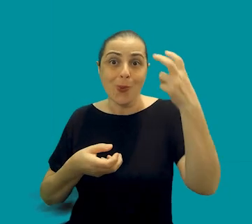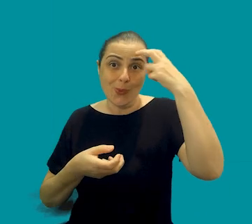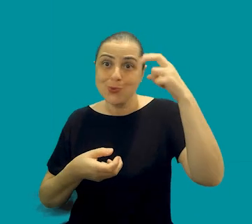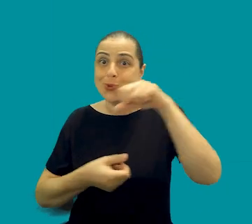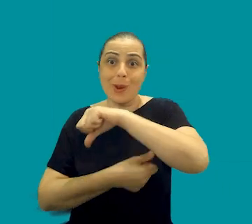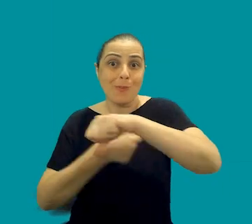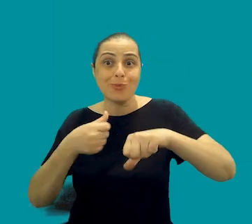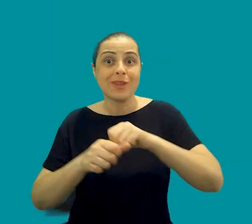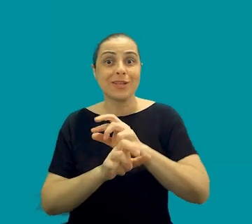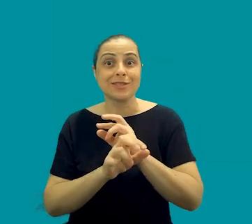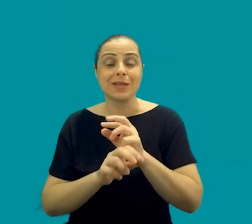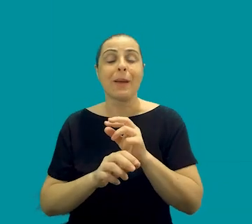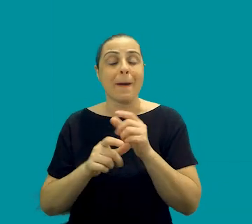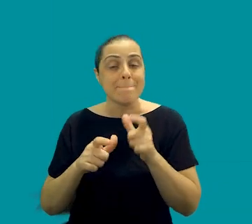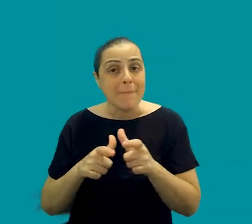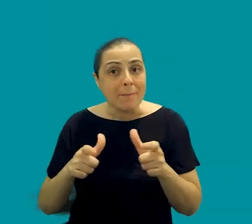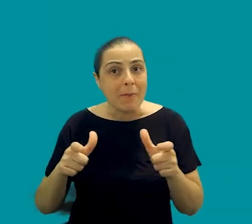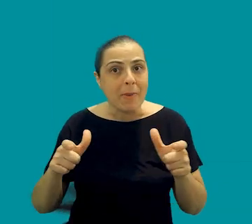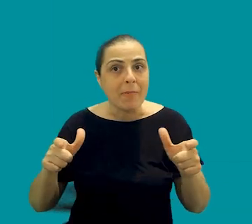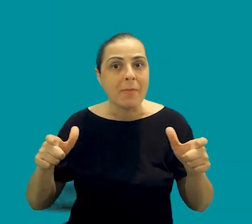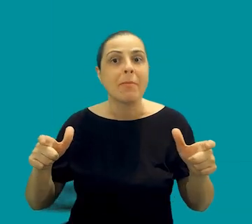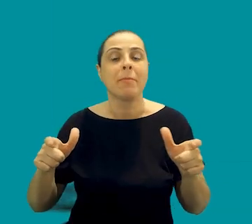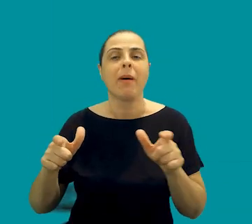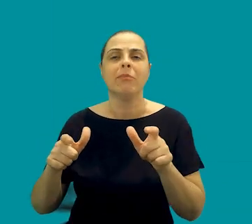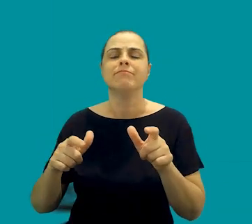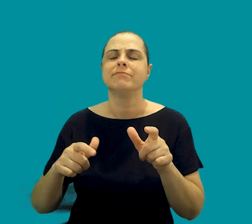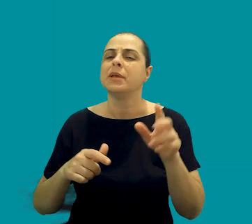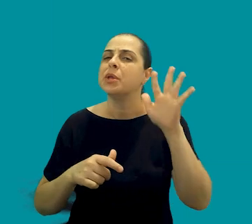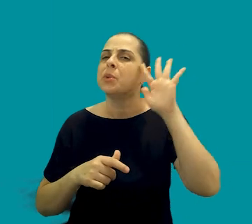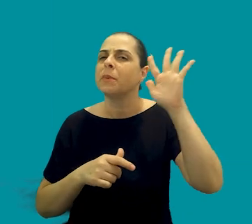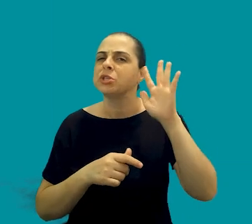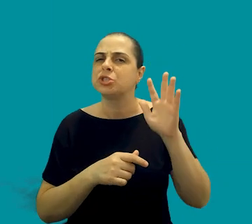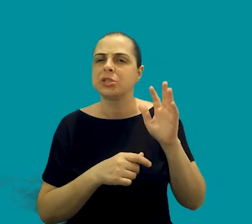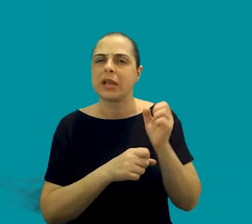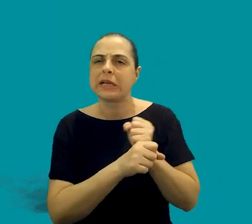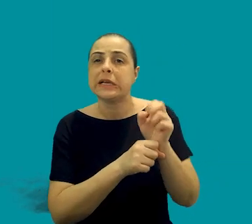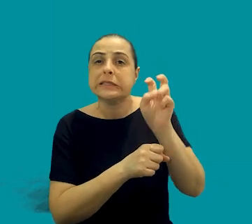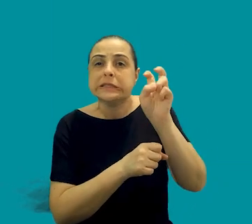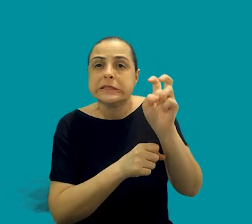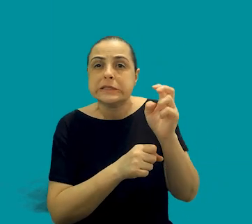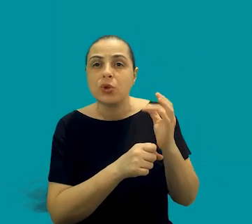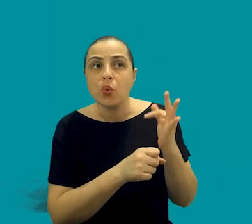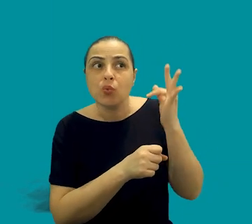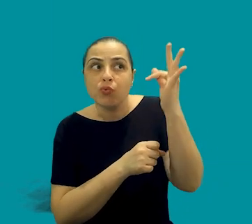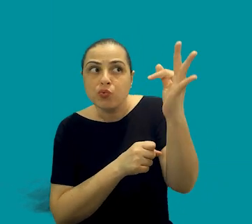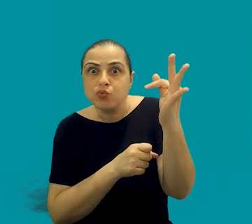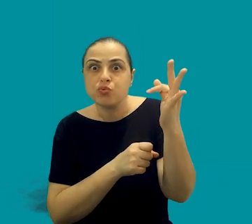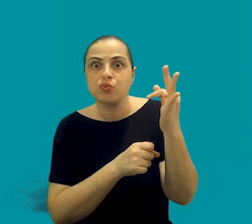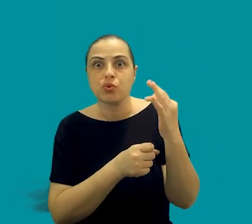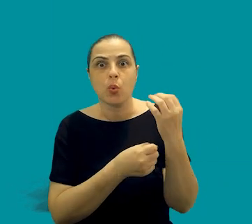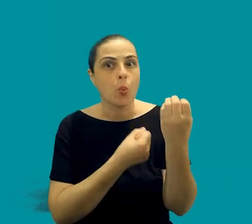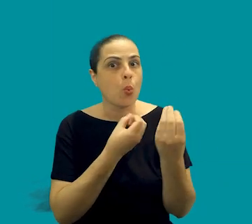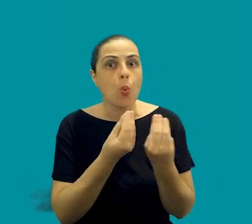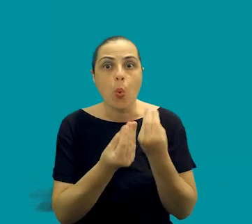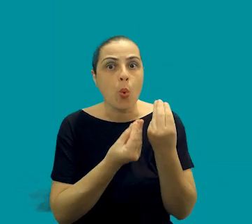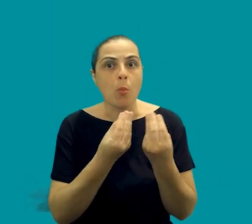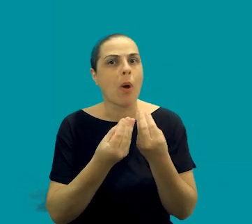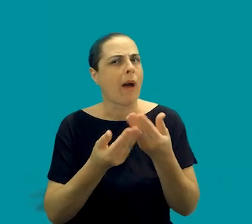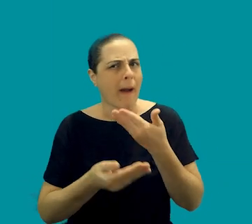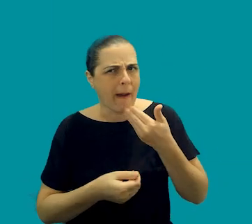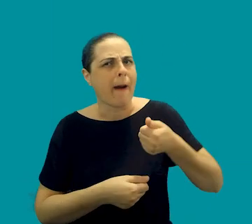mudança cultural que vai se instalar. Se der uma conversa de hoje, daqui a 5 anos, vai estar muito melhor do que a gente teve hoje,